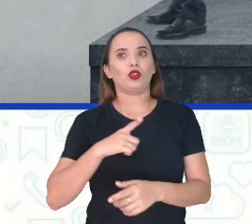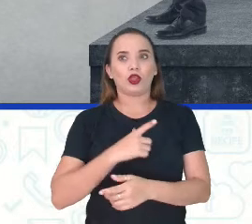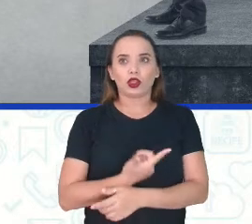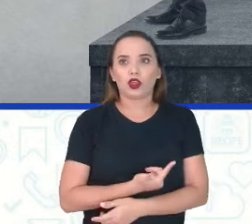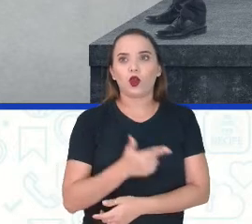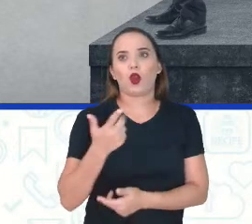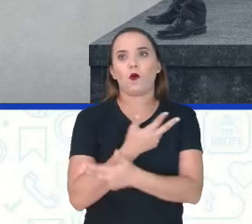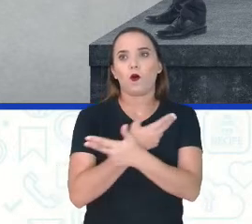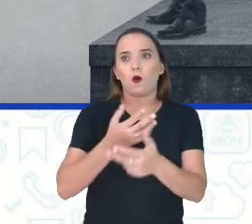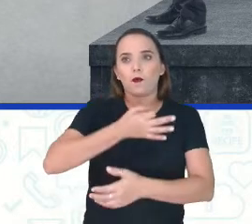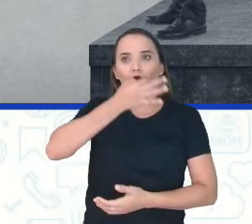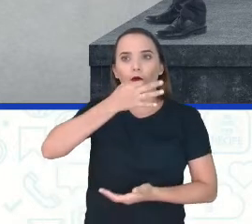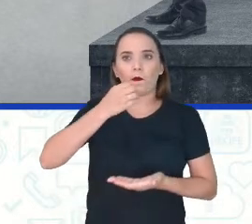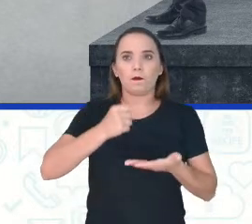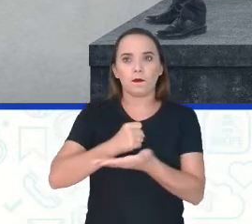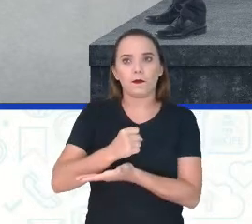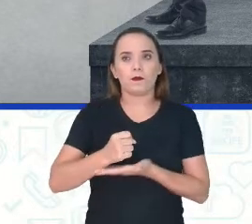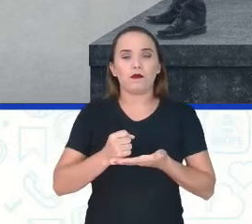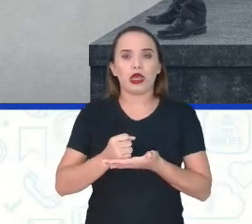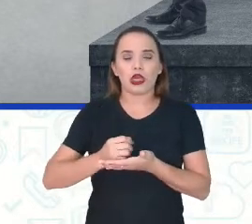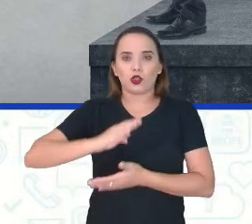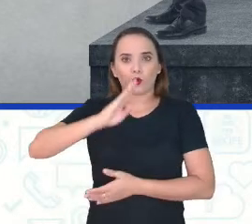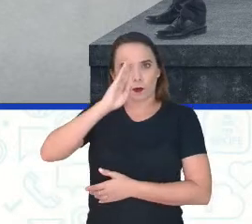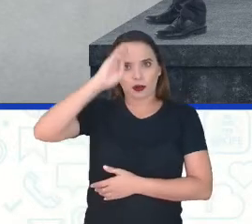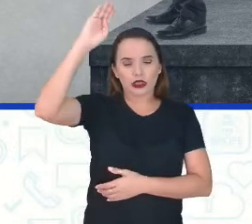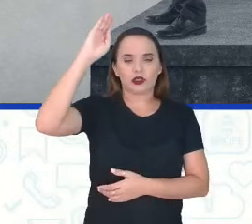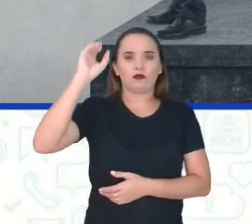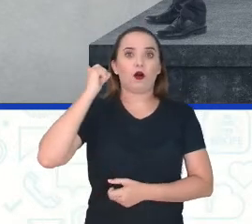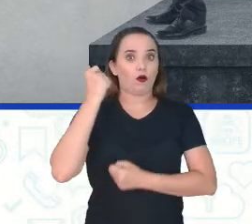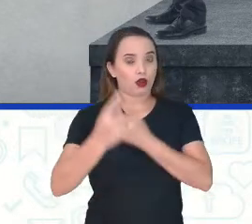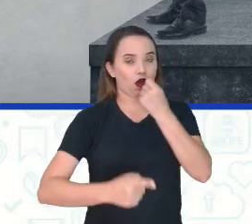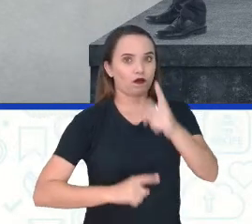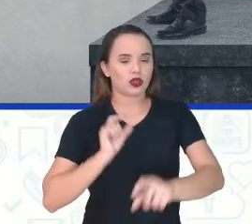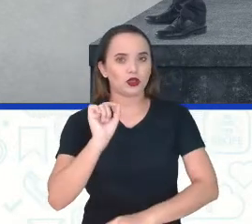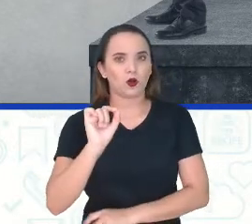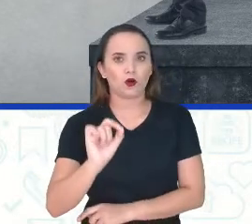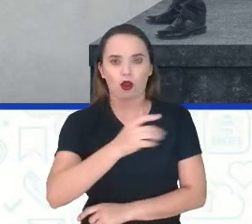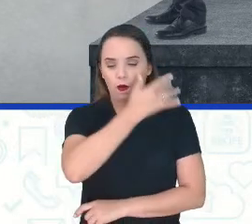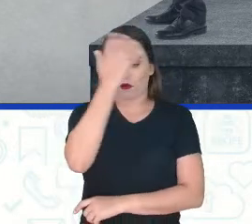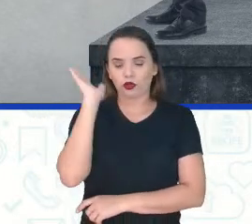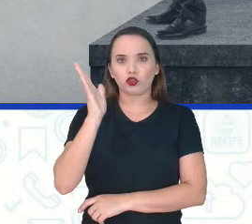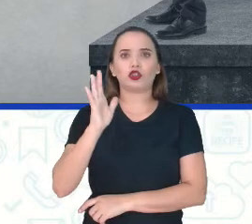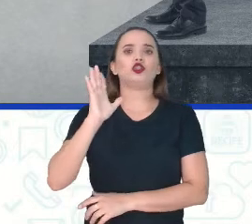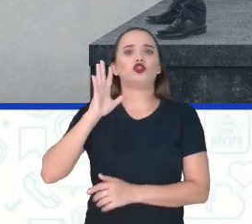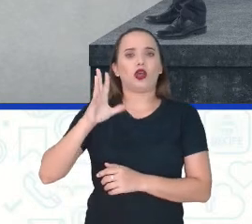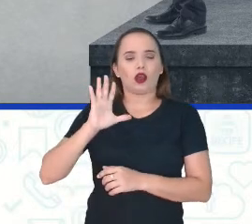autoridade, que é quando alguém que é especialista em algum assunto,